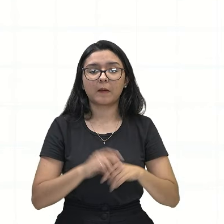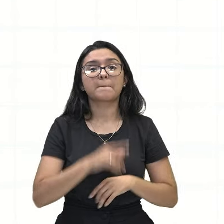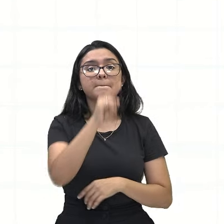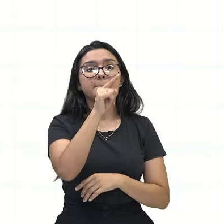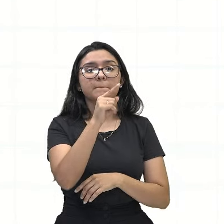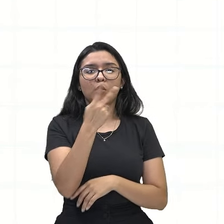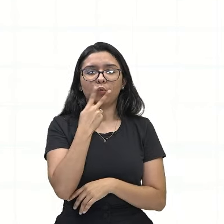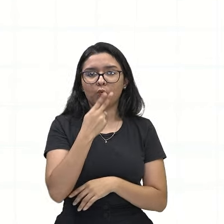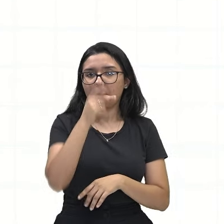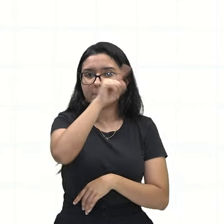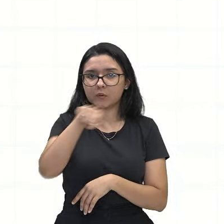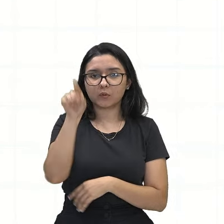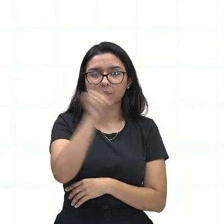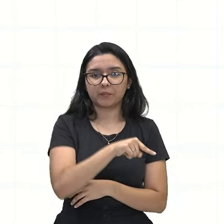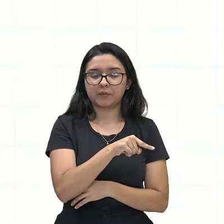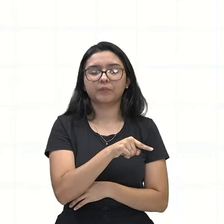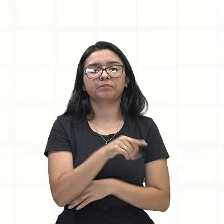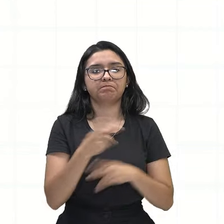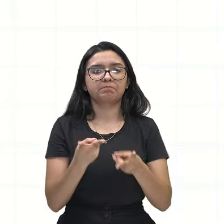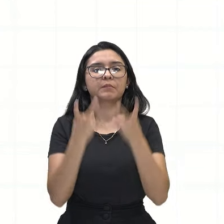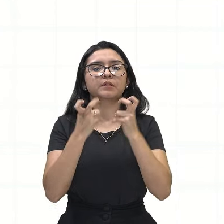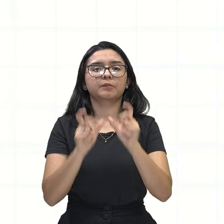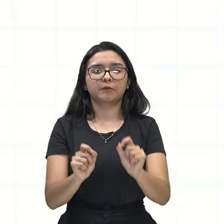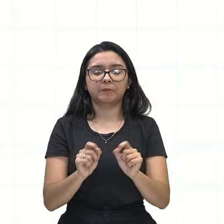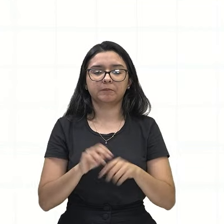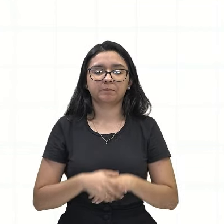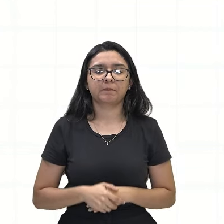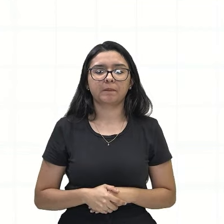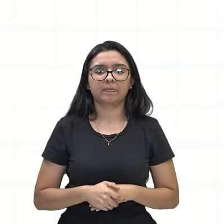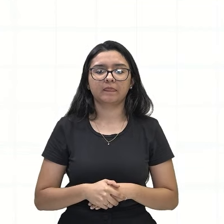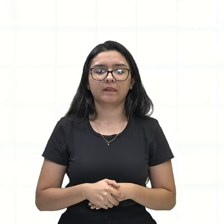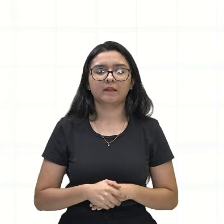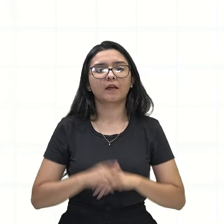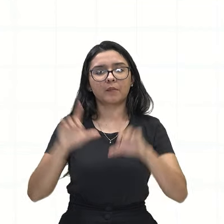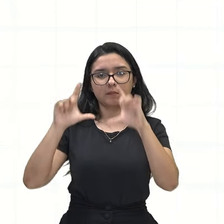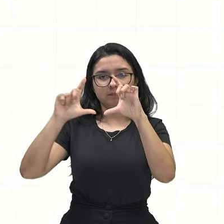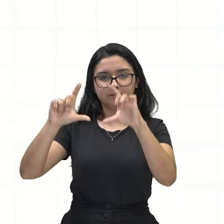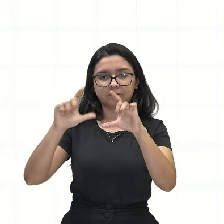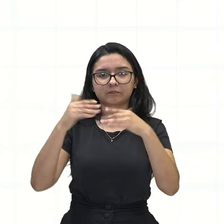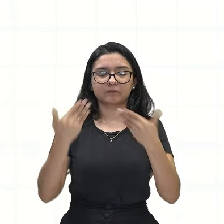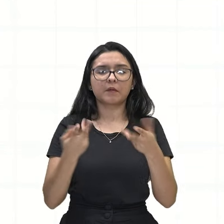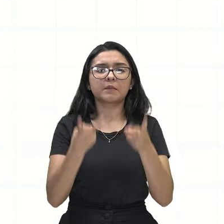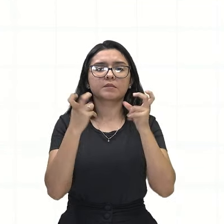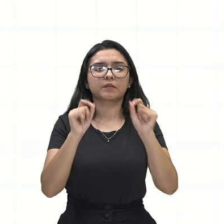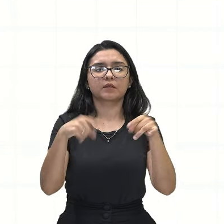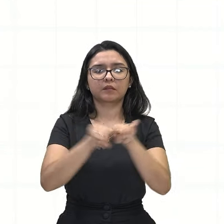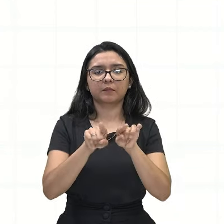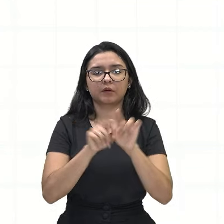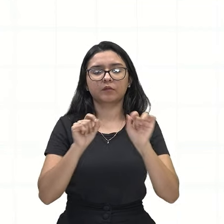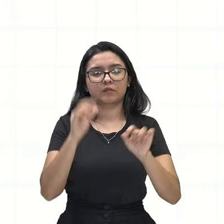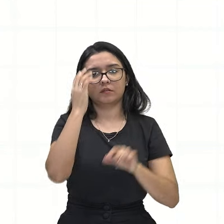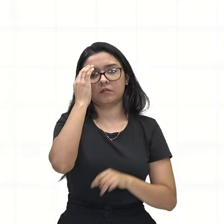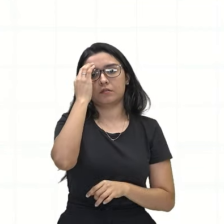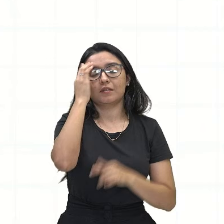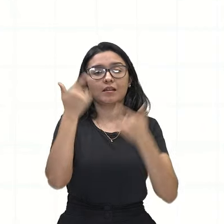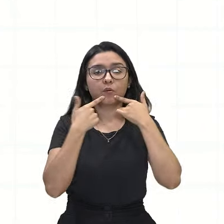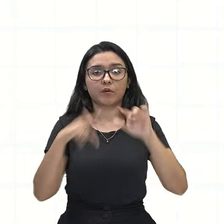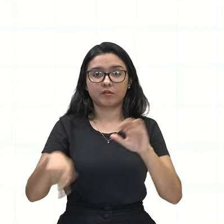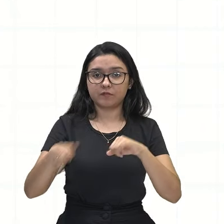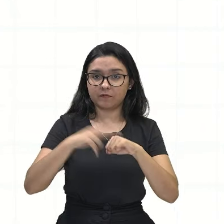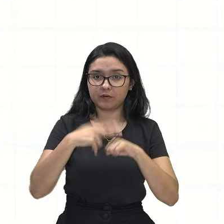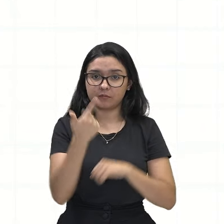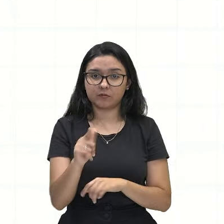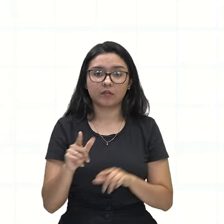proibido fumar, né? Então notem aí que é uma placa característica. Se você notar dessa linguagem não verbal,